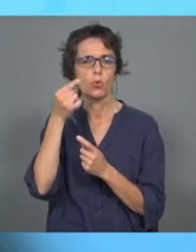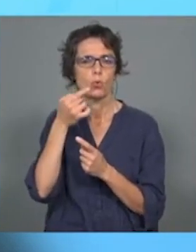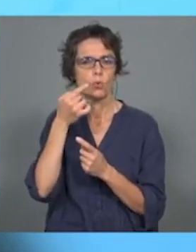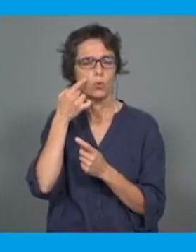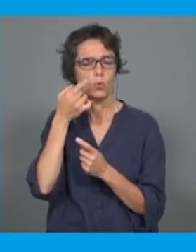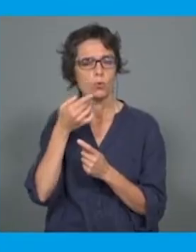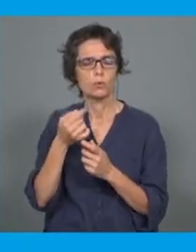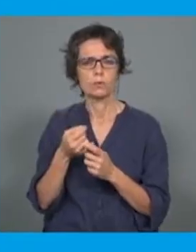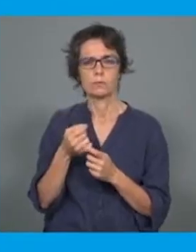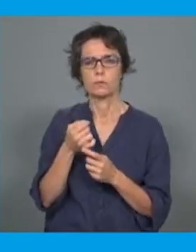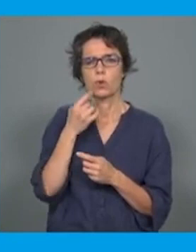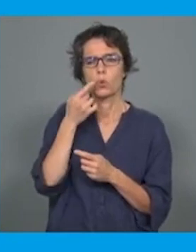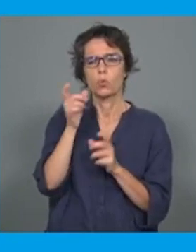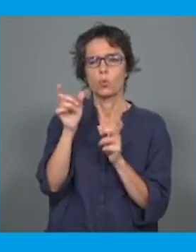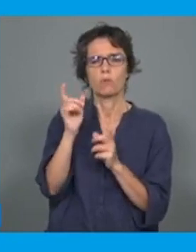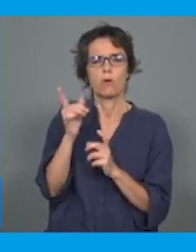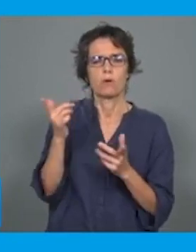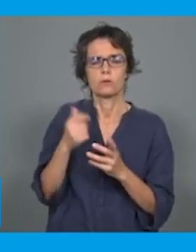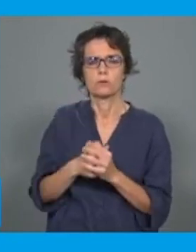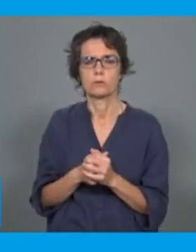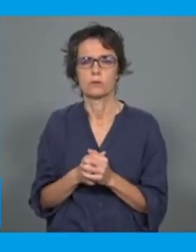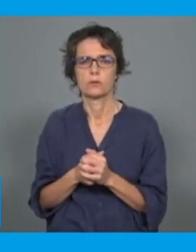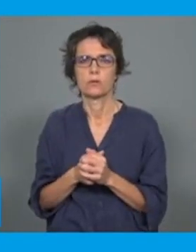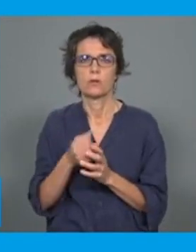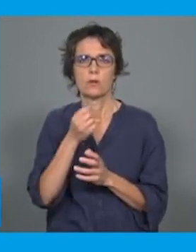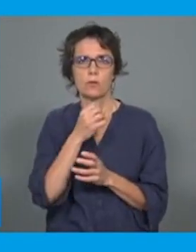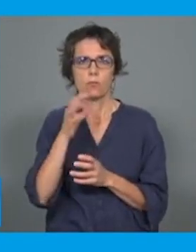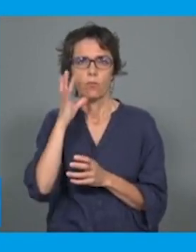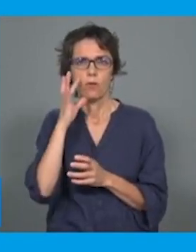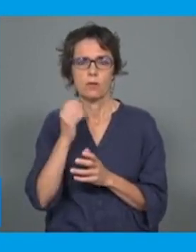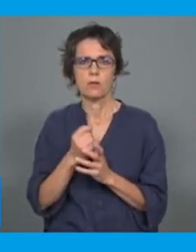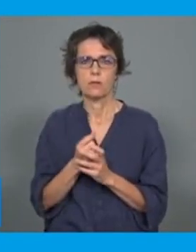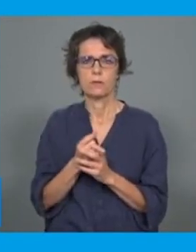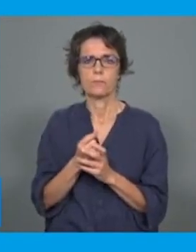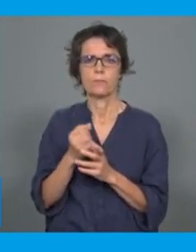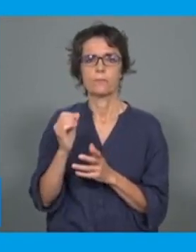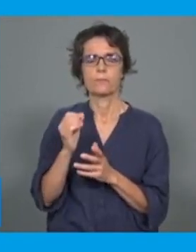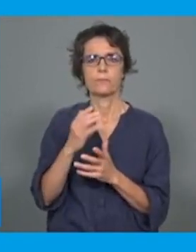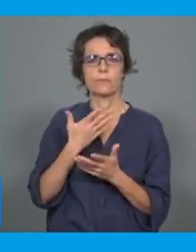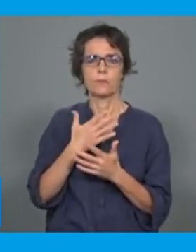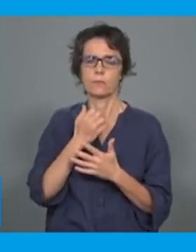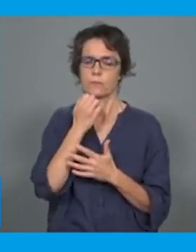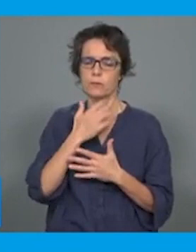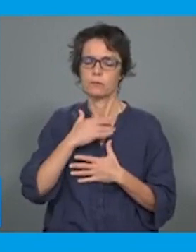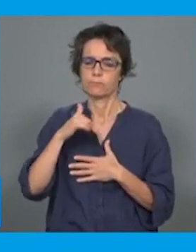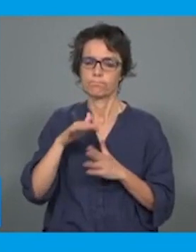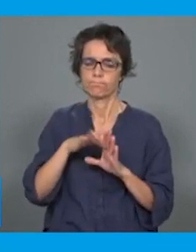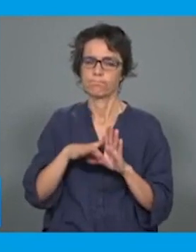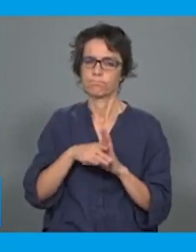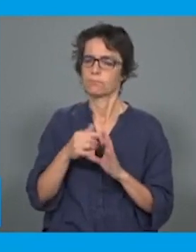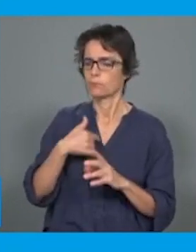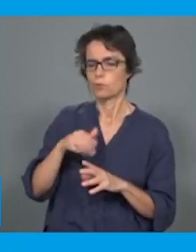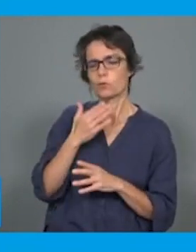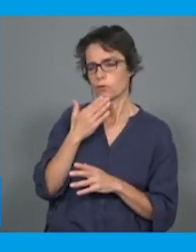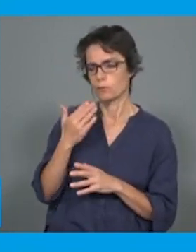dor. Antes de mais, boa tarde e obrigado por o convite e por estar aqui. É sempre uma honra, um prazer. Obrigado, nós. Podemos